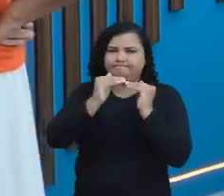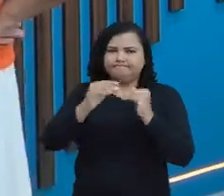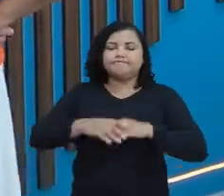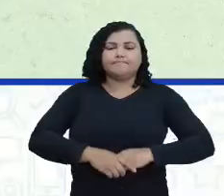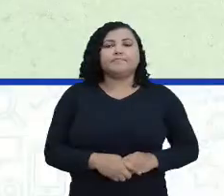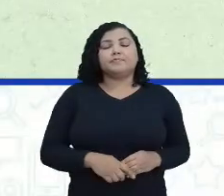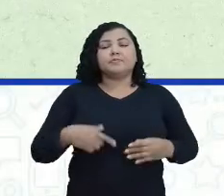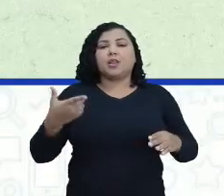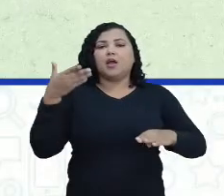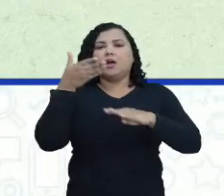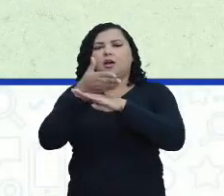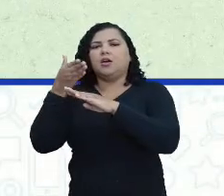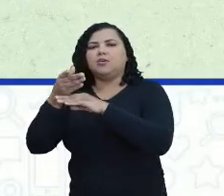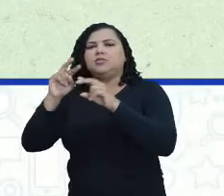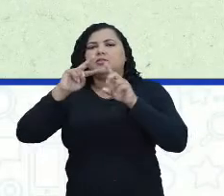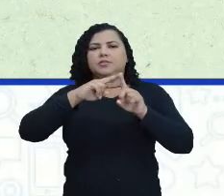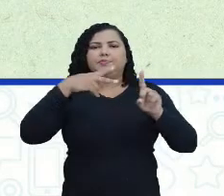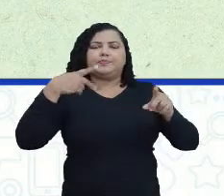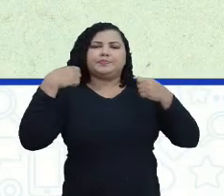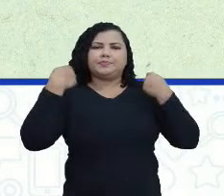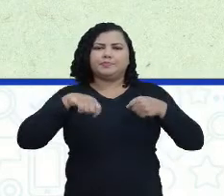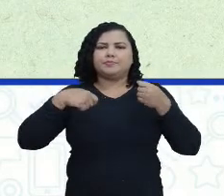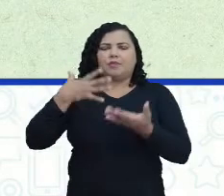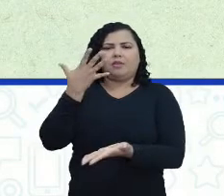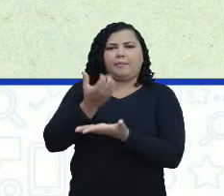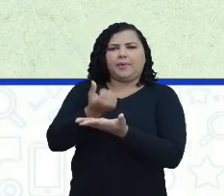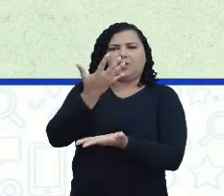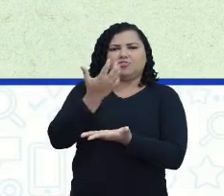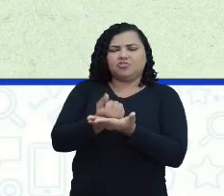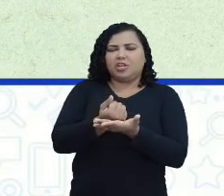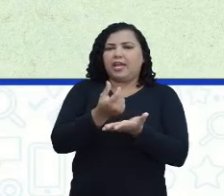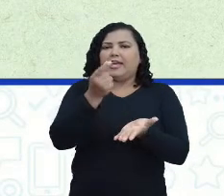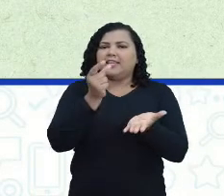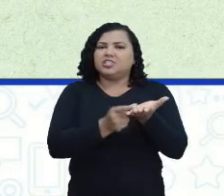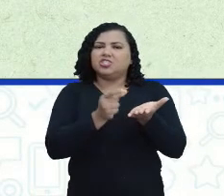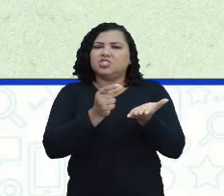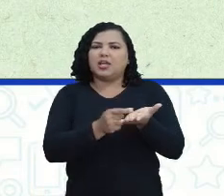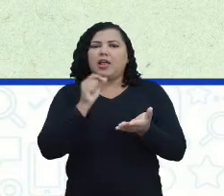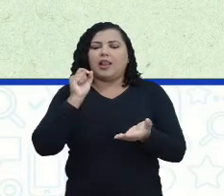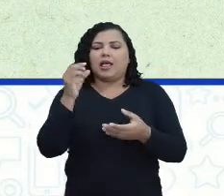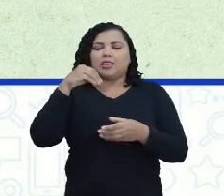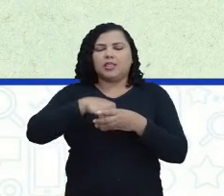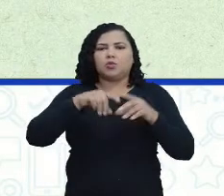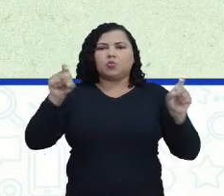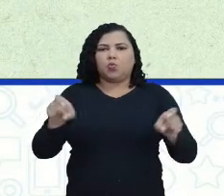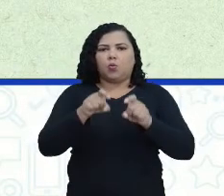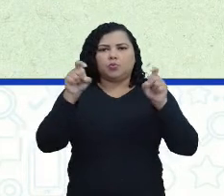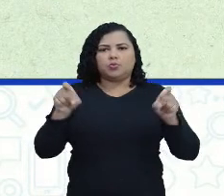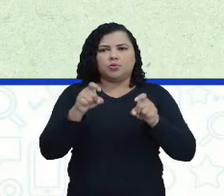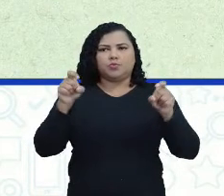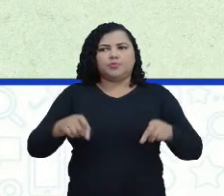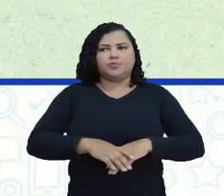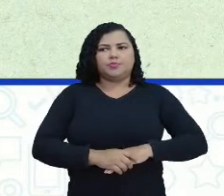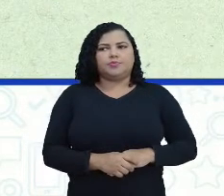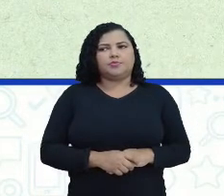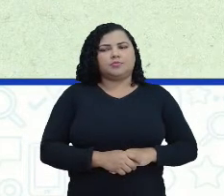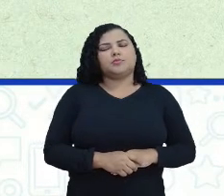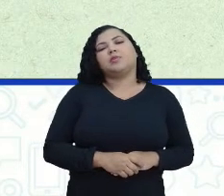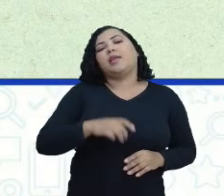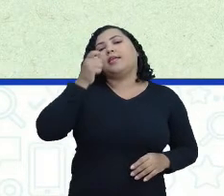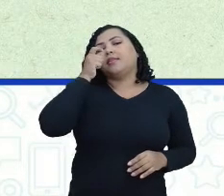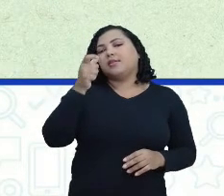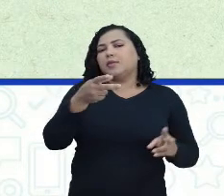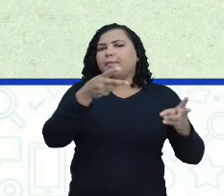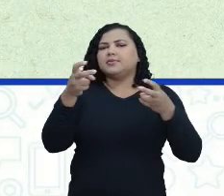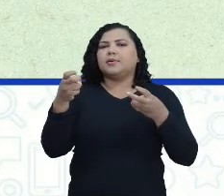às ferramentas, era necessário baixar e instalar o programa no CPU, então no computador, né? Interessante notar que o